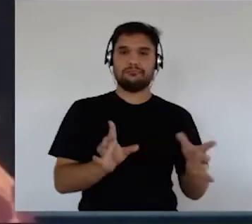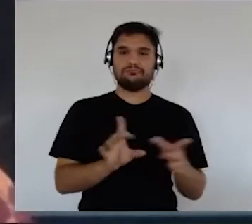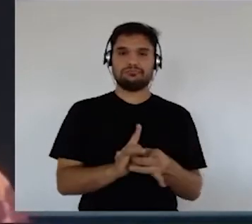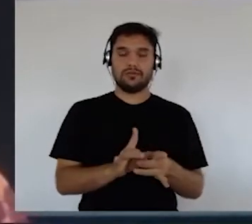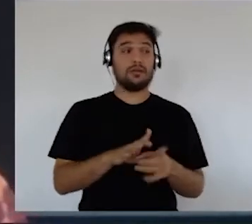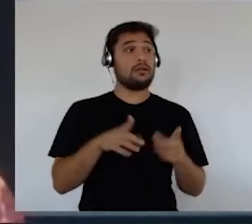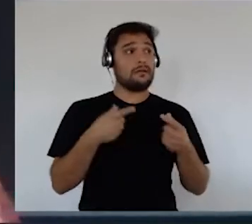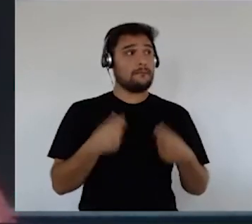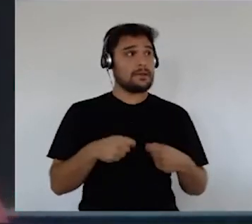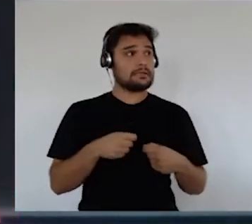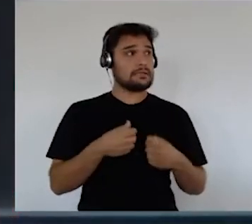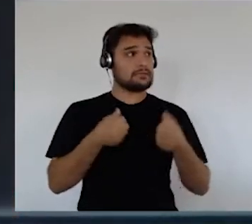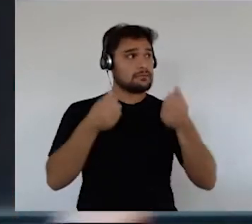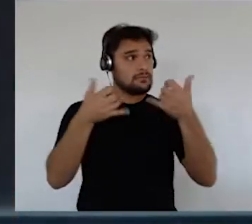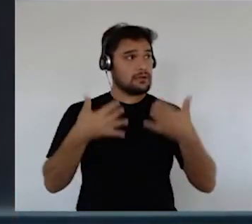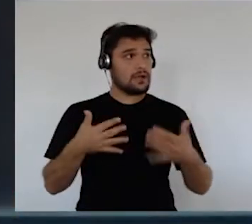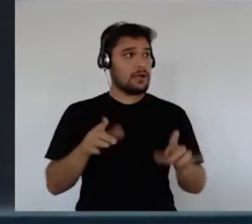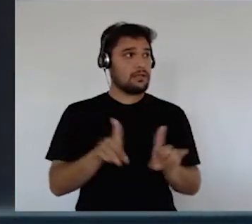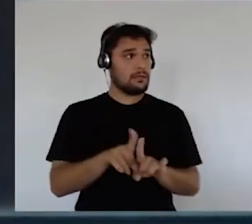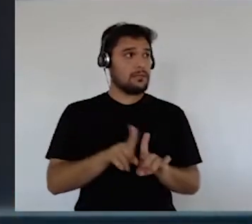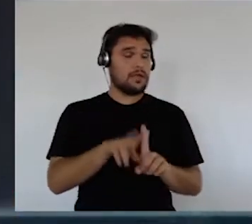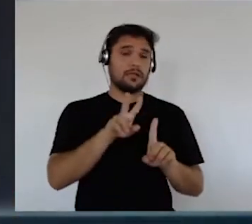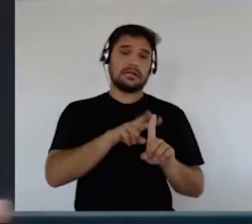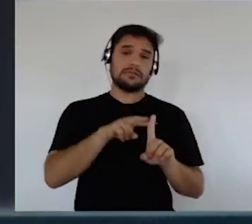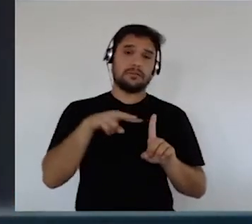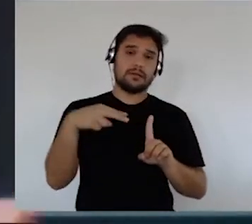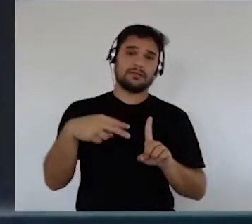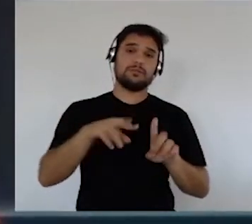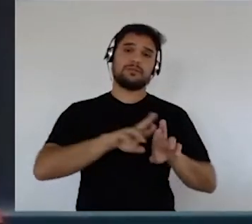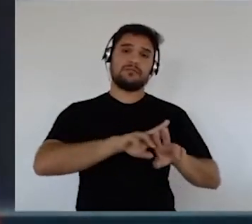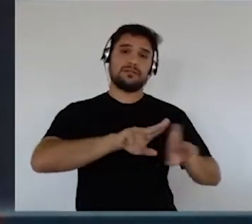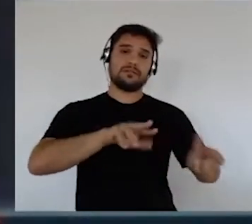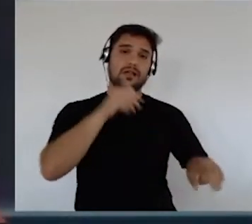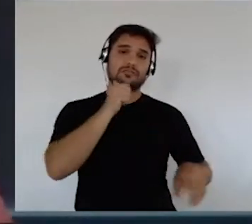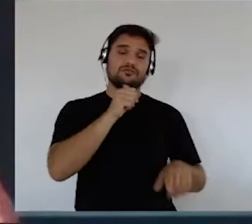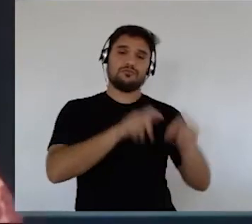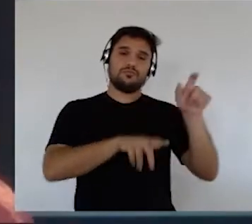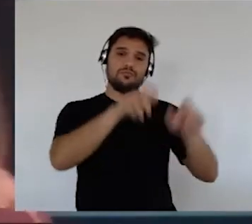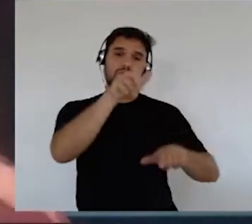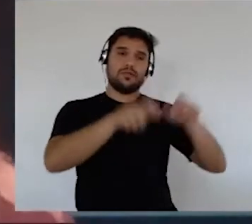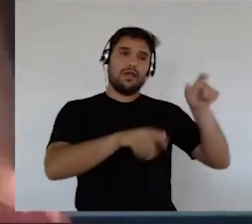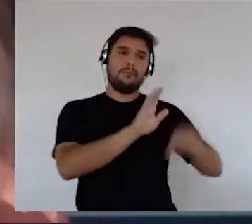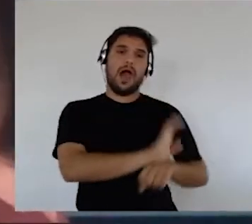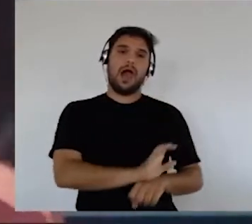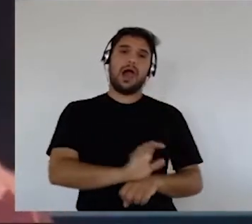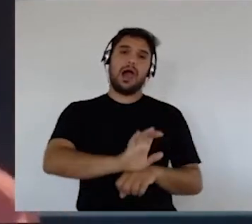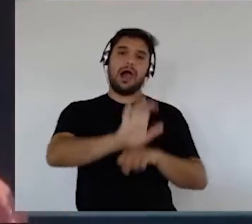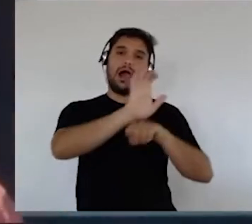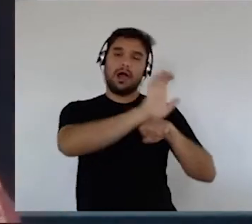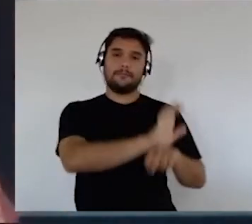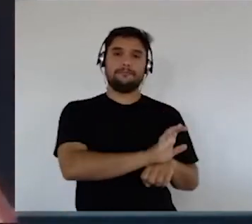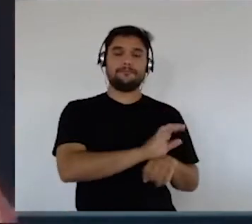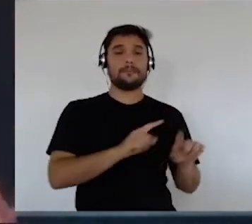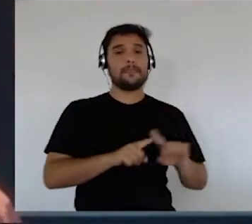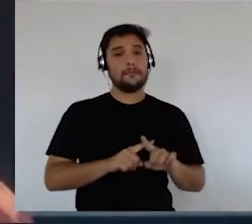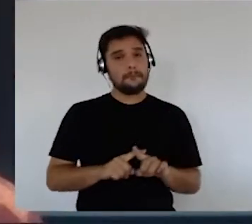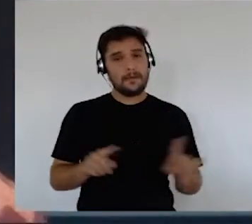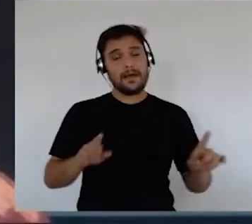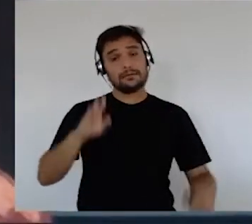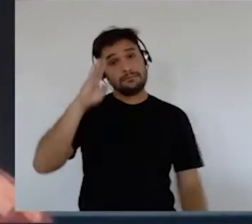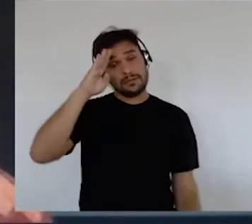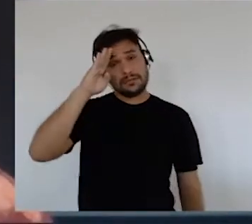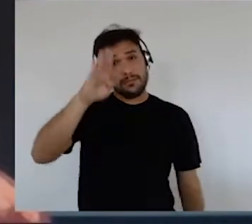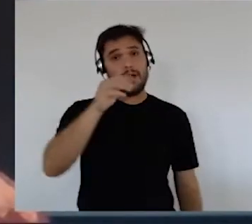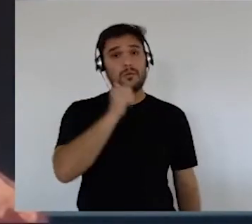preciso também a gente falar, nessa perspectiva, dessa diversidade de mulheres pelo Brasil, né? Mais